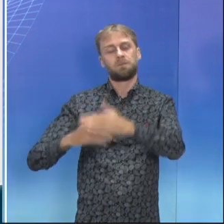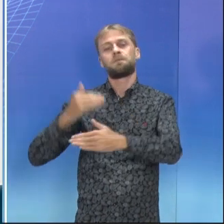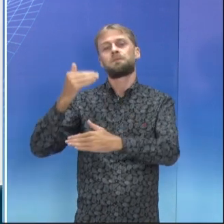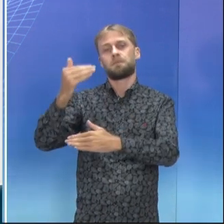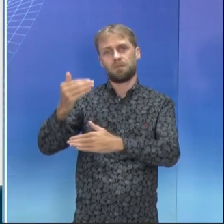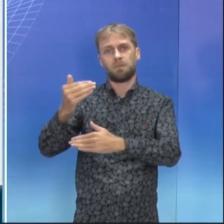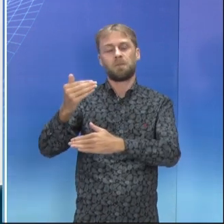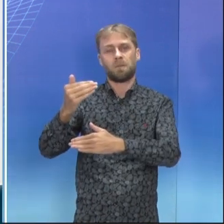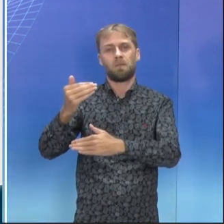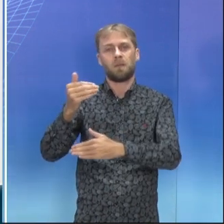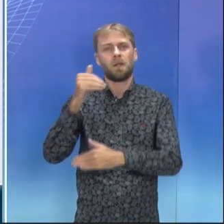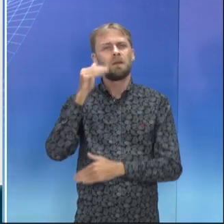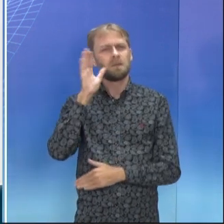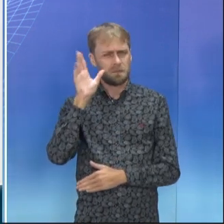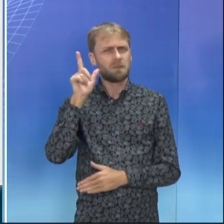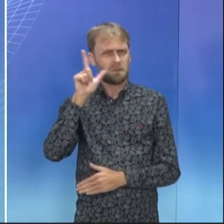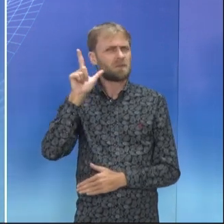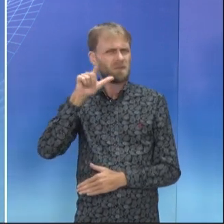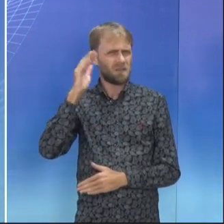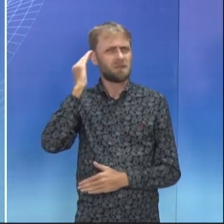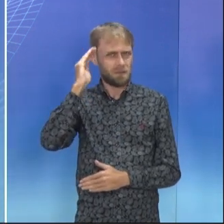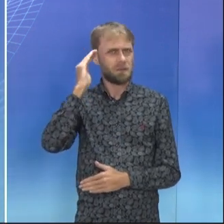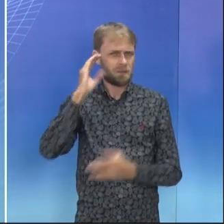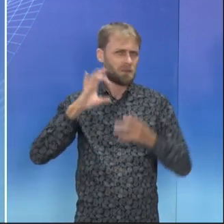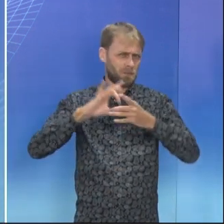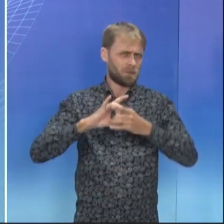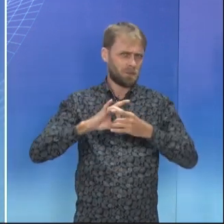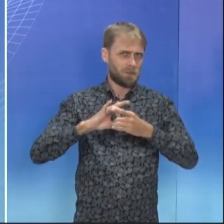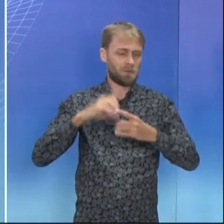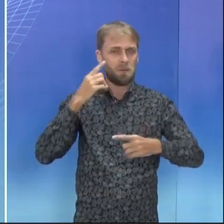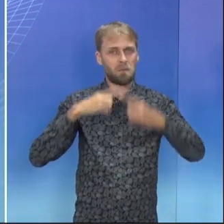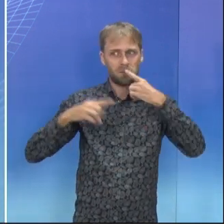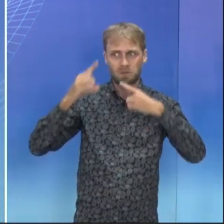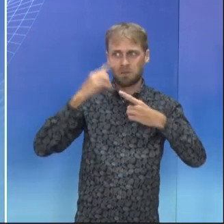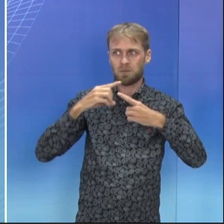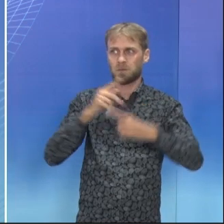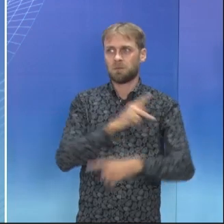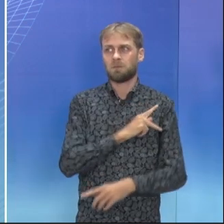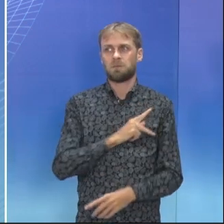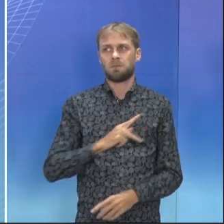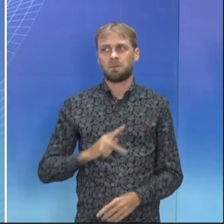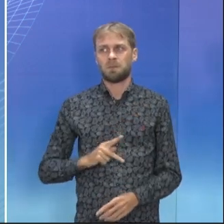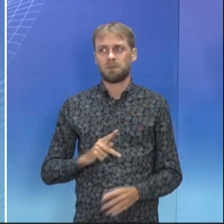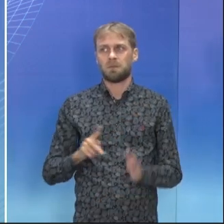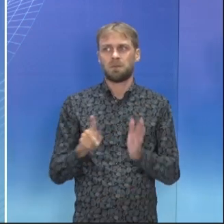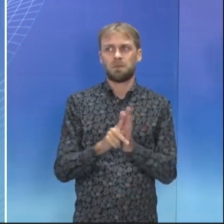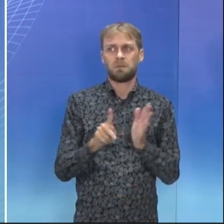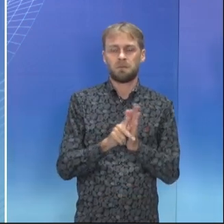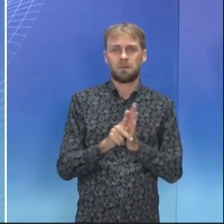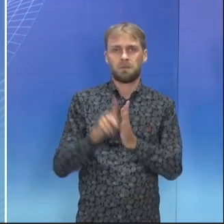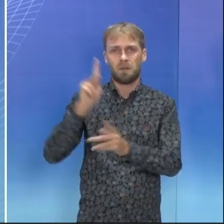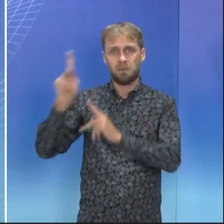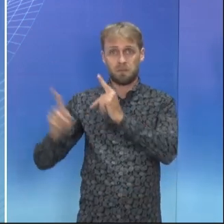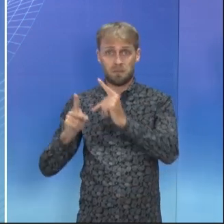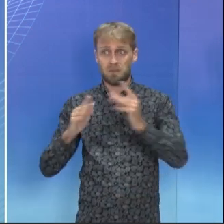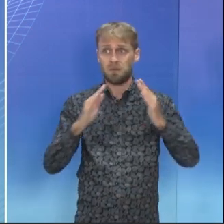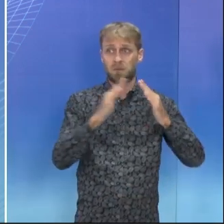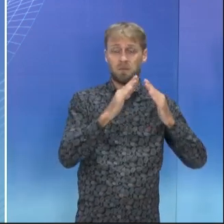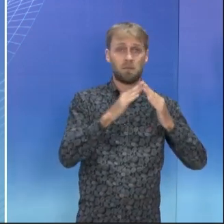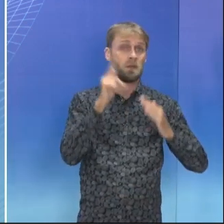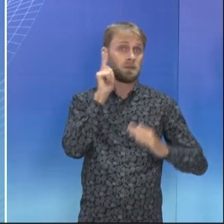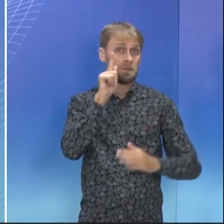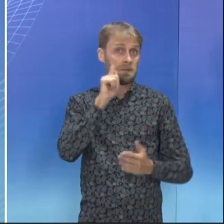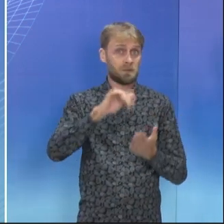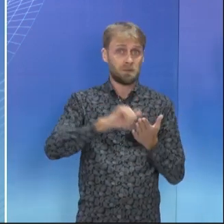adelante. E aí, conseguiram entender um pouquinho do contexto? Aqui é um discurso de um presidente se referindo a